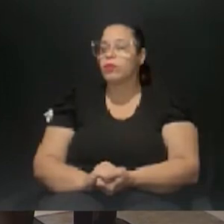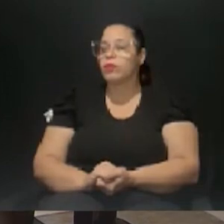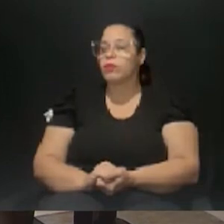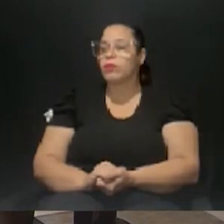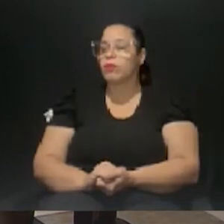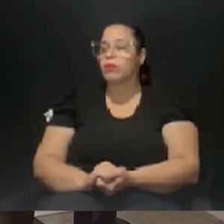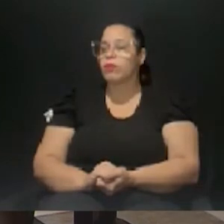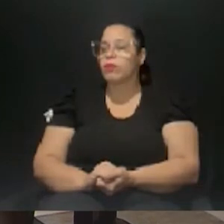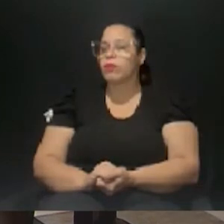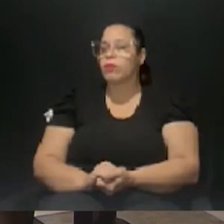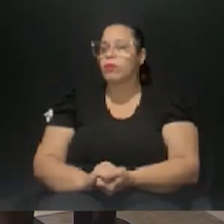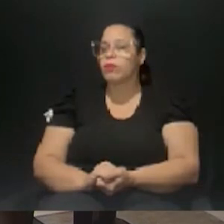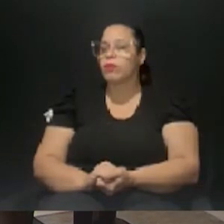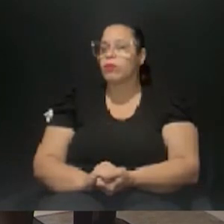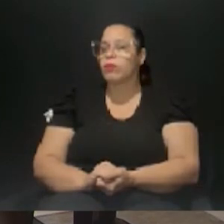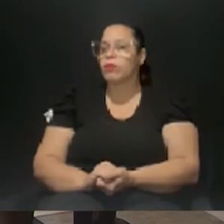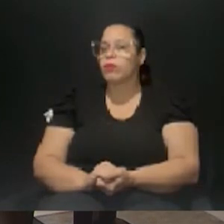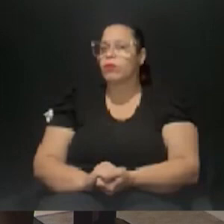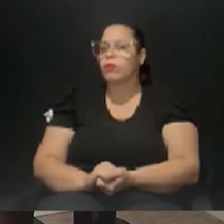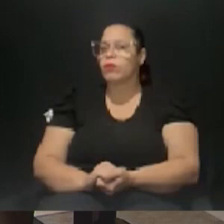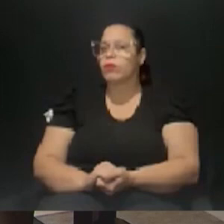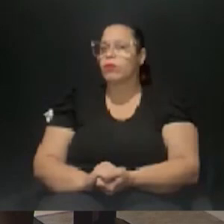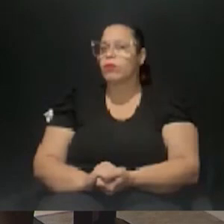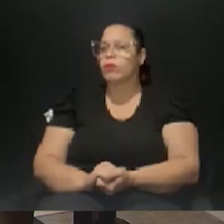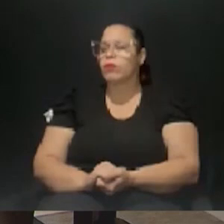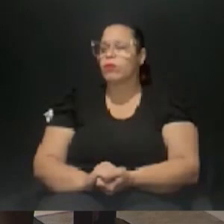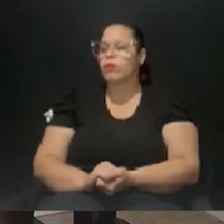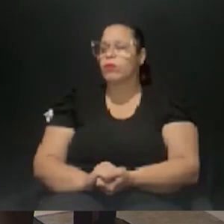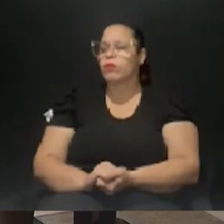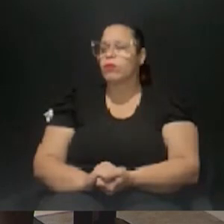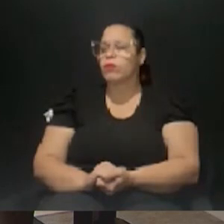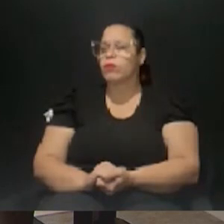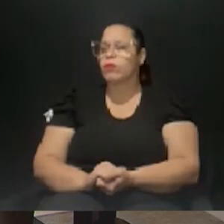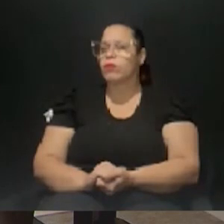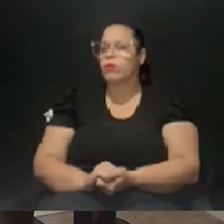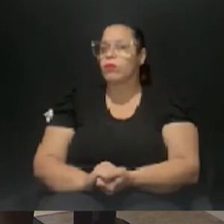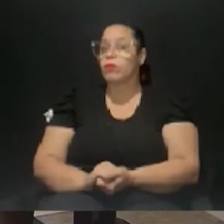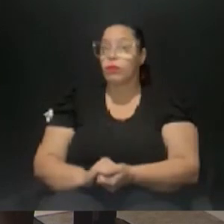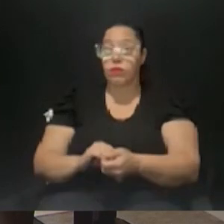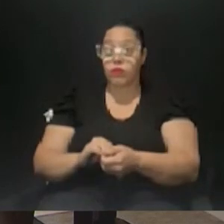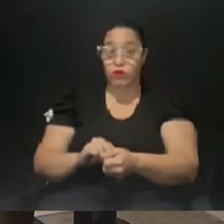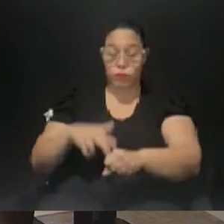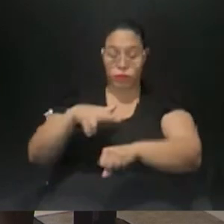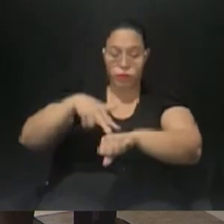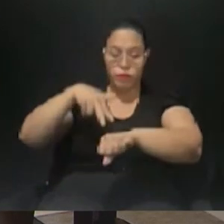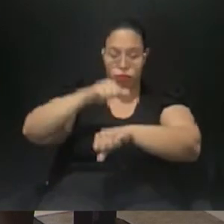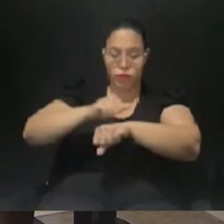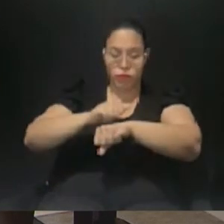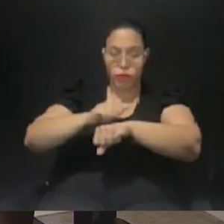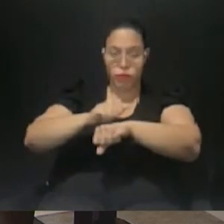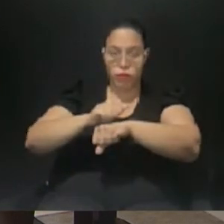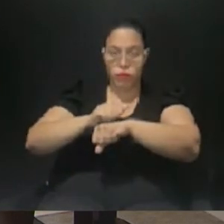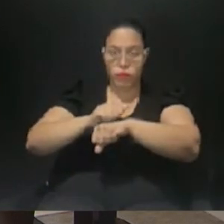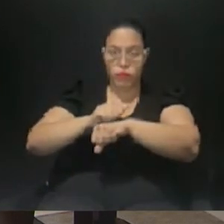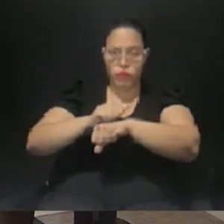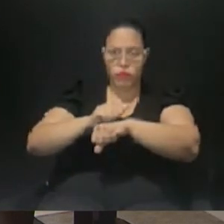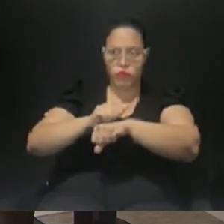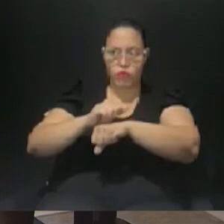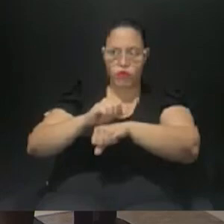Convidamos agora à tribuna Charluan Silva Leles, filho da nossa homenageada.